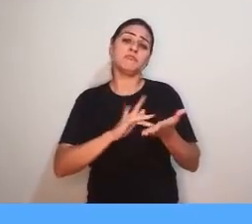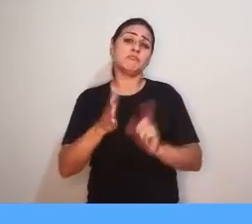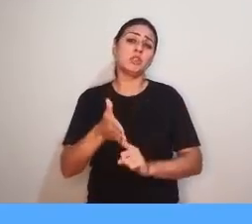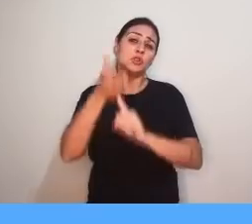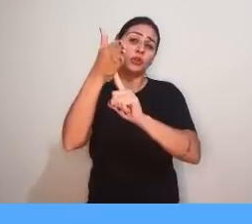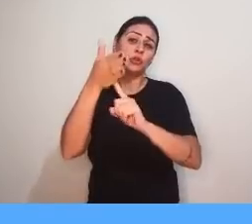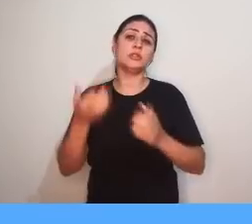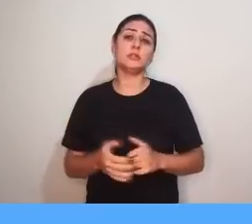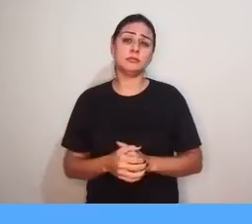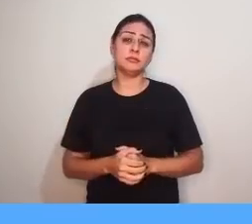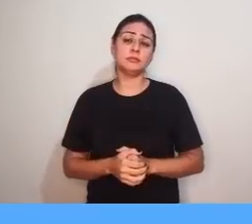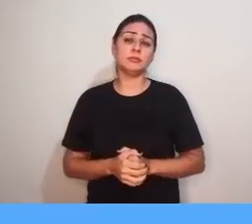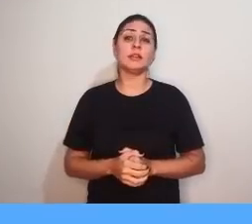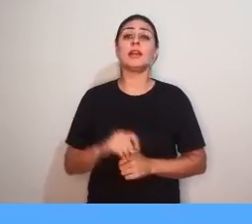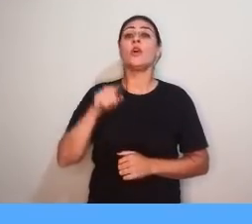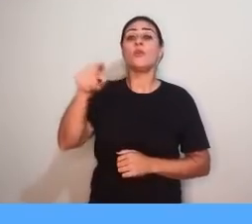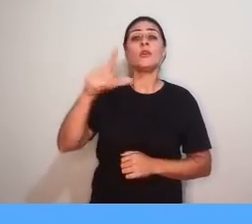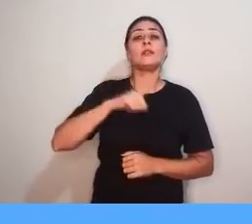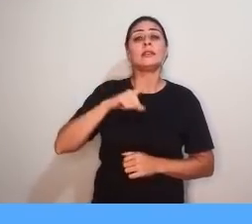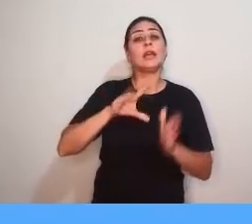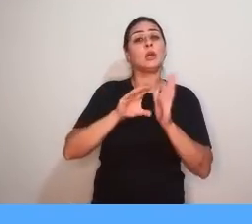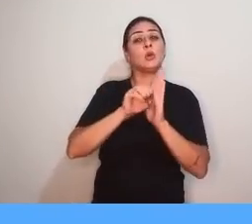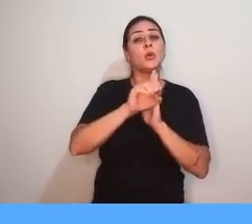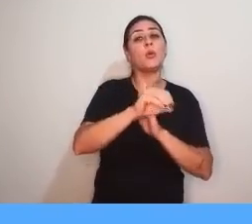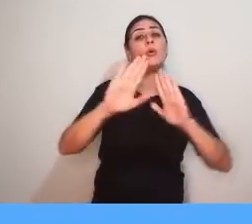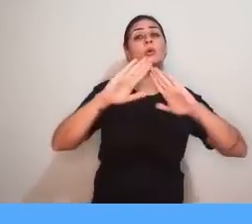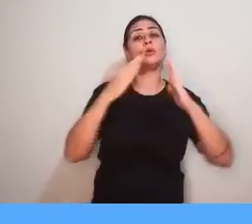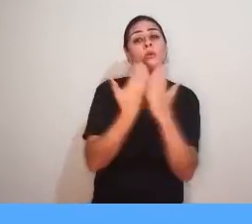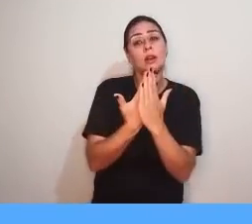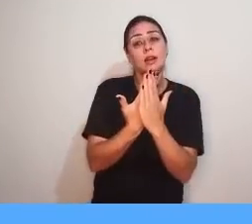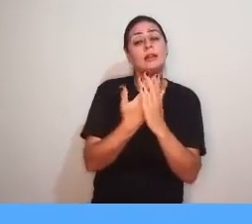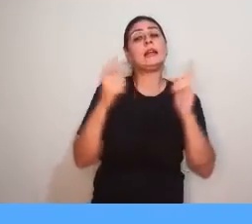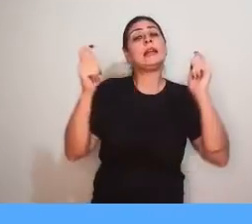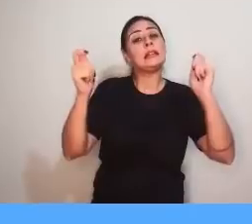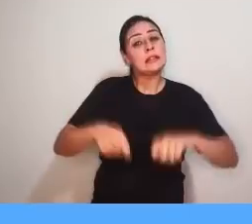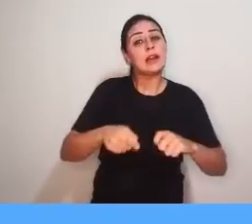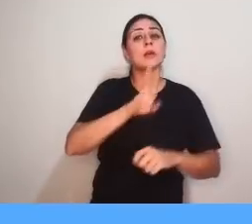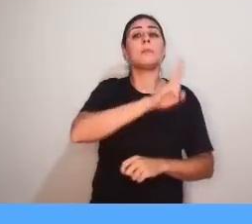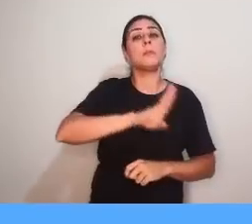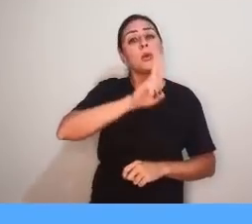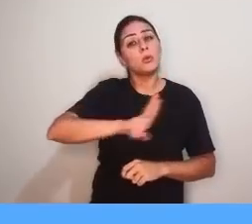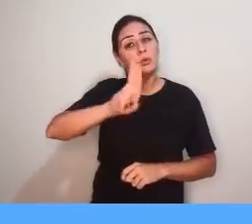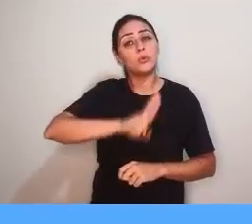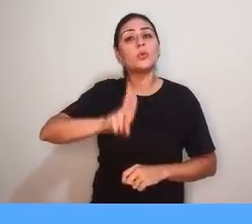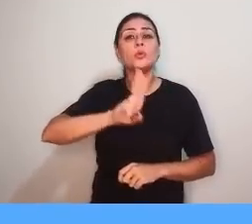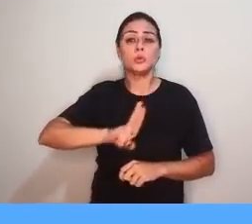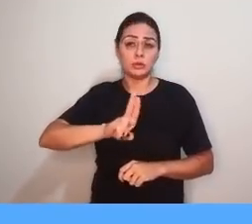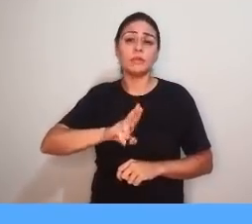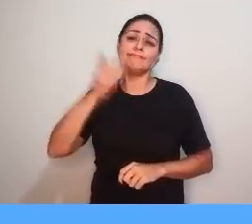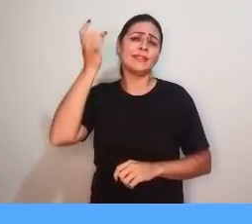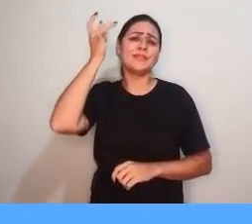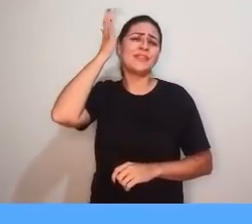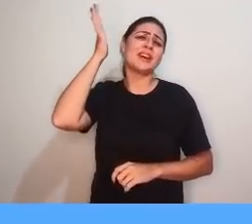Google Escolar, então vocês já têm alguma ferramenta, pelo menos institucionalizada, para trabalhar. Isso facilita